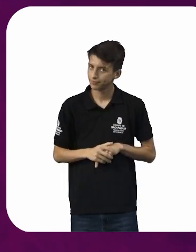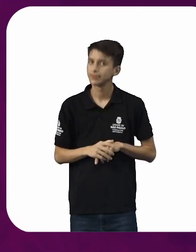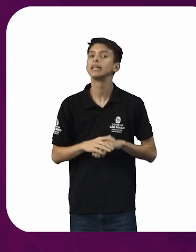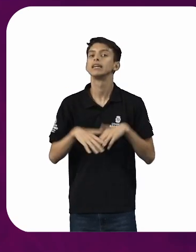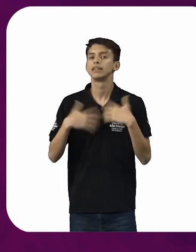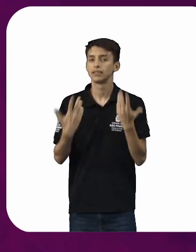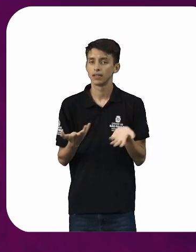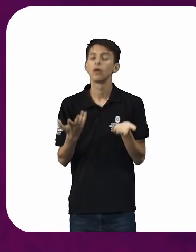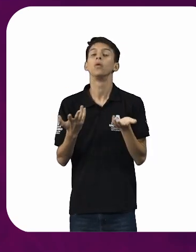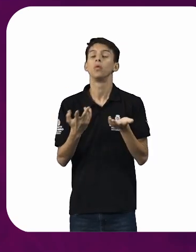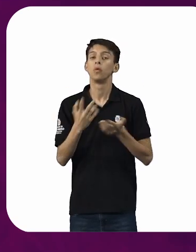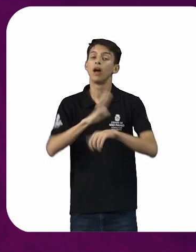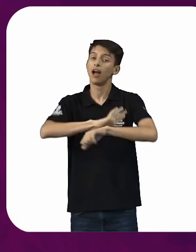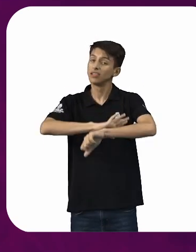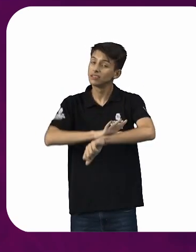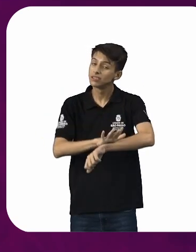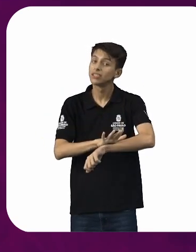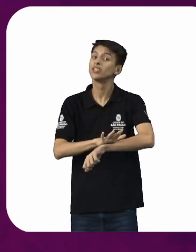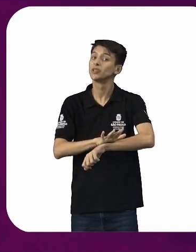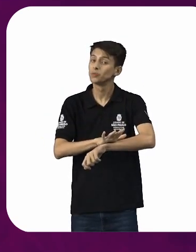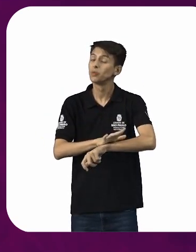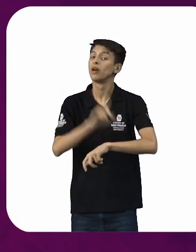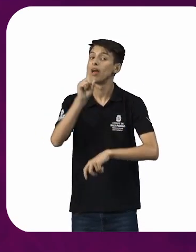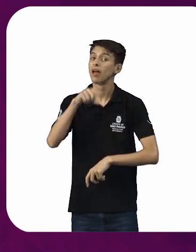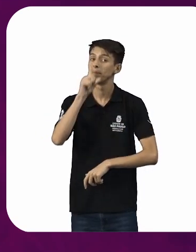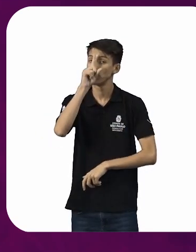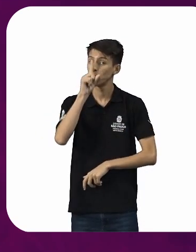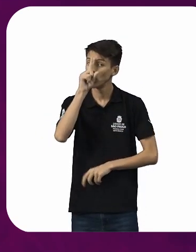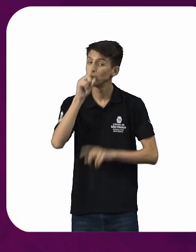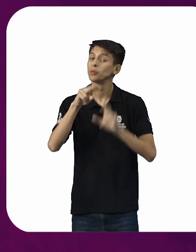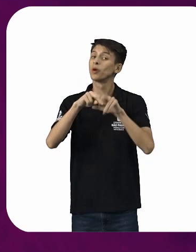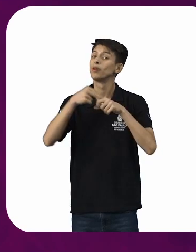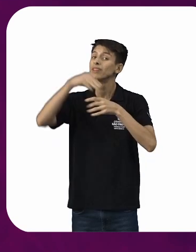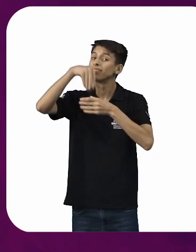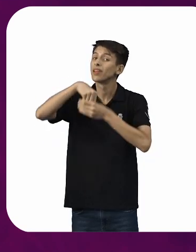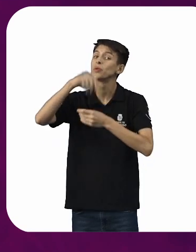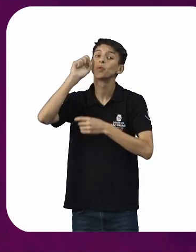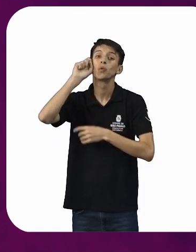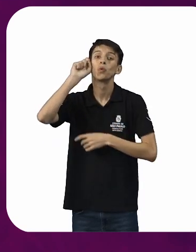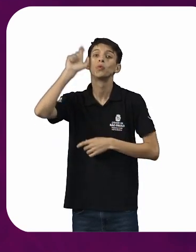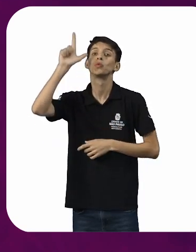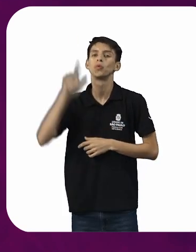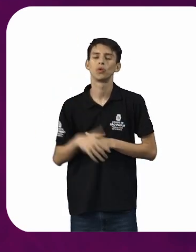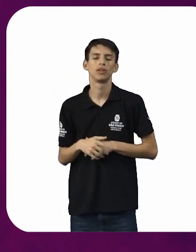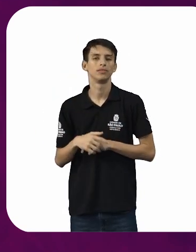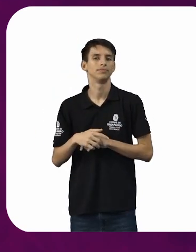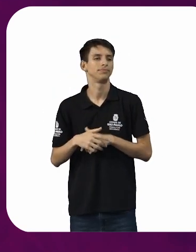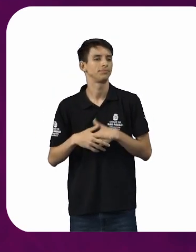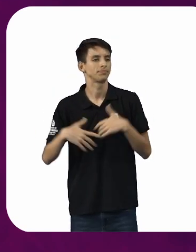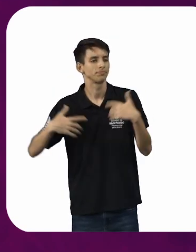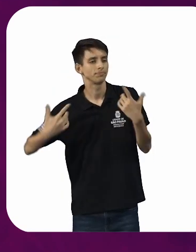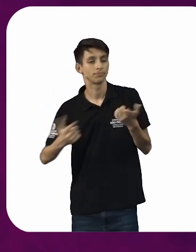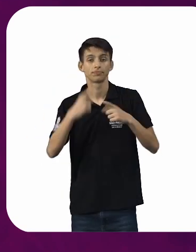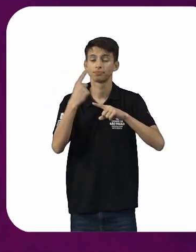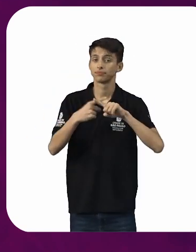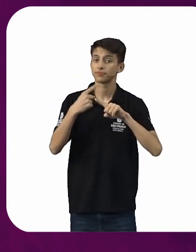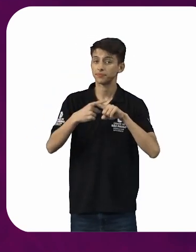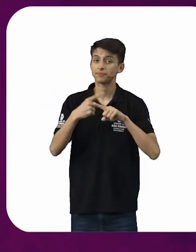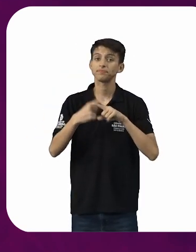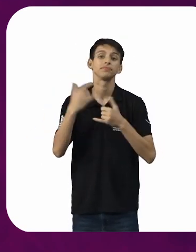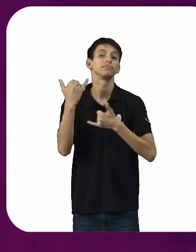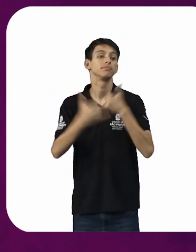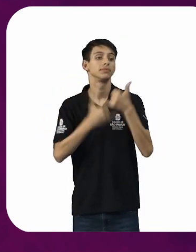influencia e através da cultura. E ele faz aquilo que a doutora Rosana disse, naturaliza, porque é a brincadeira, porque é o